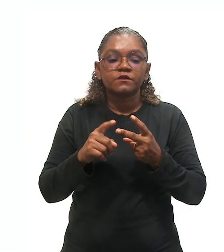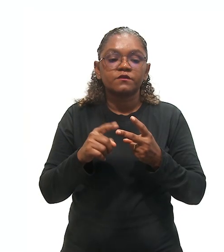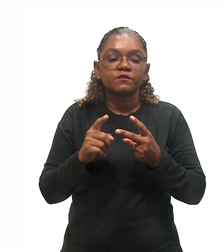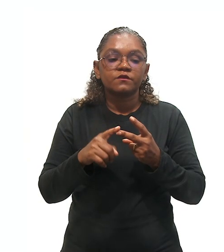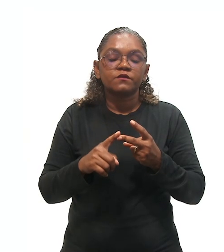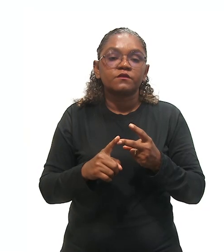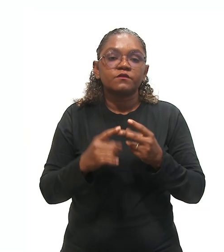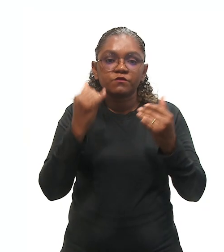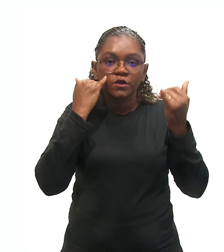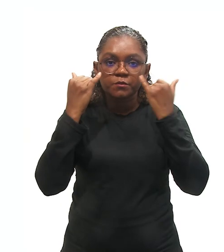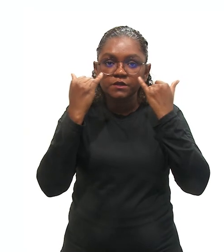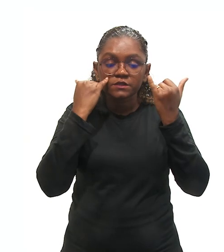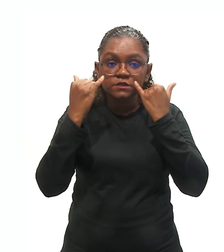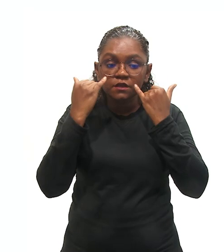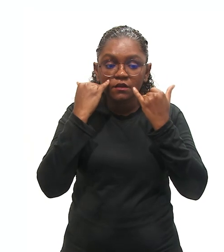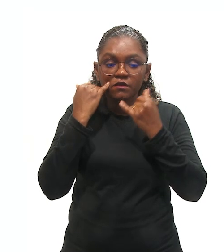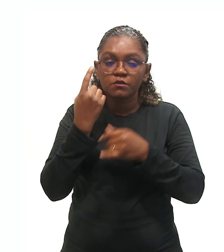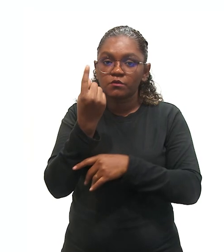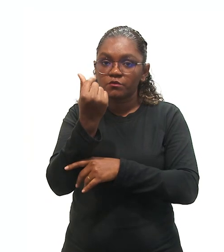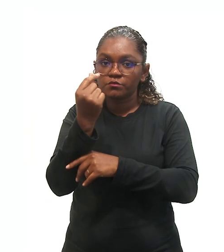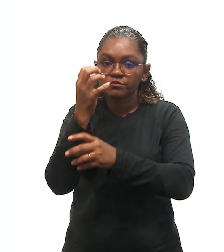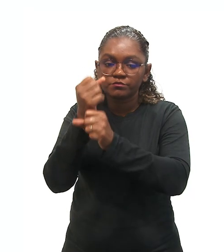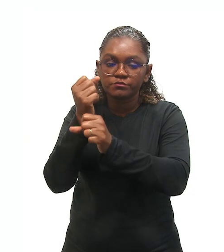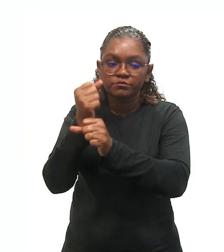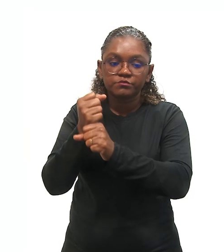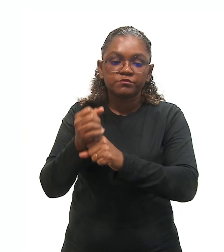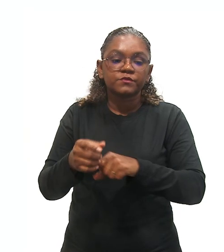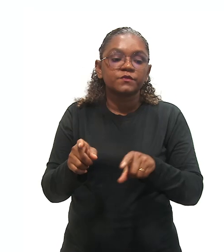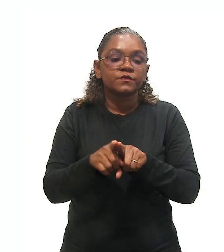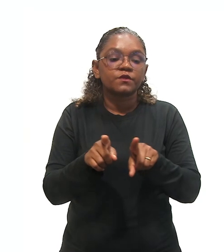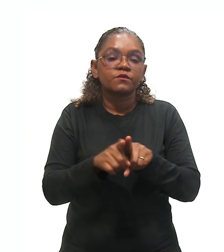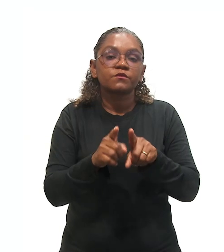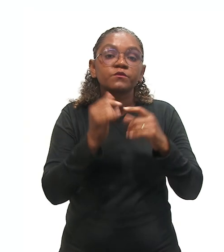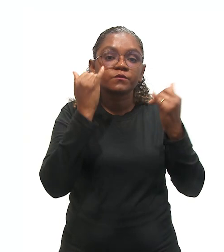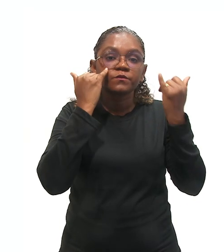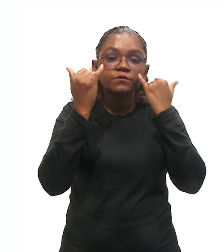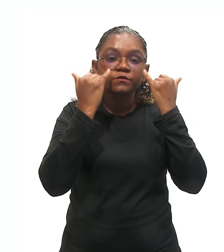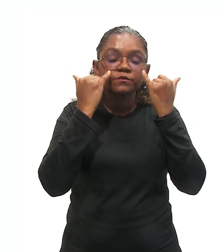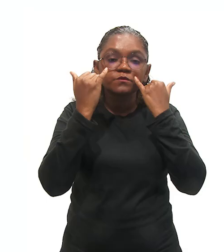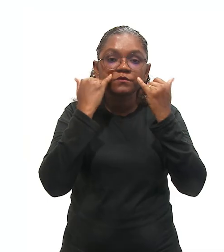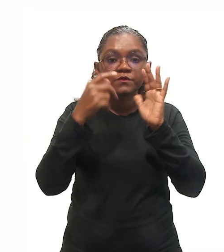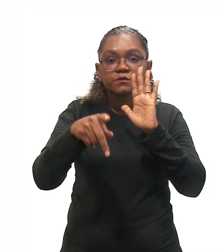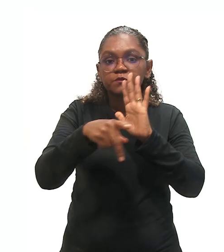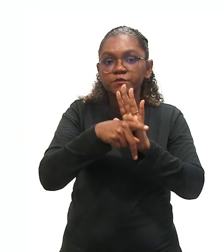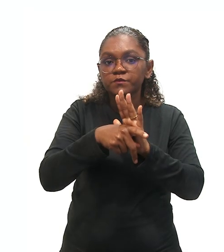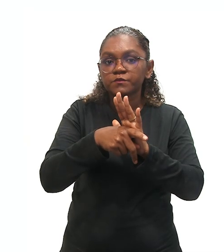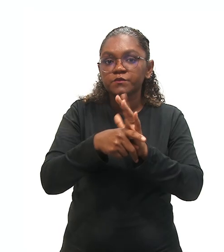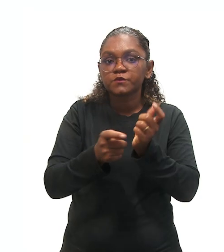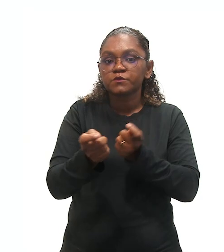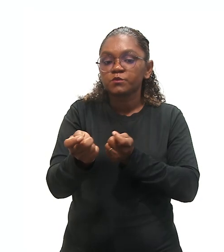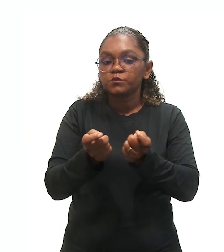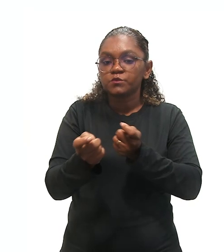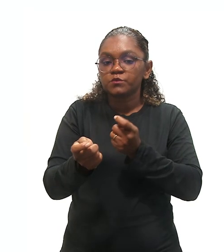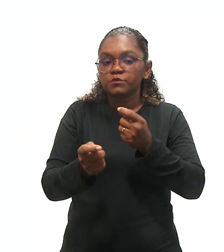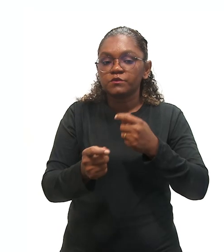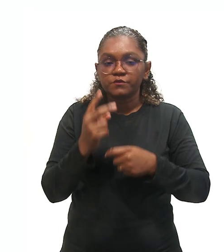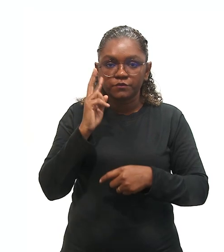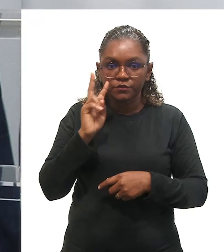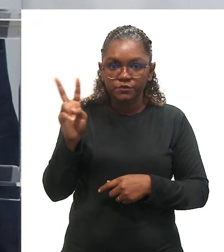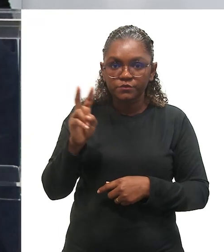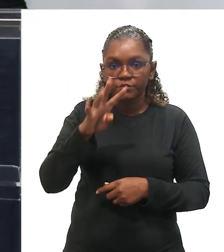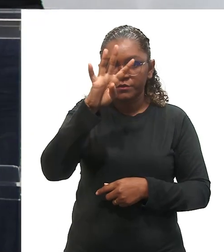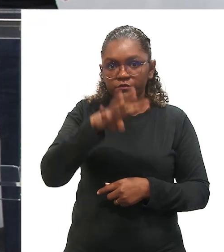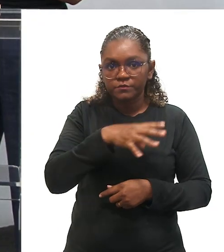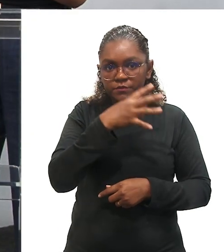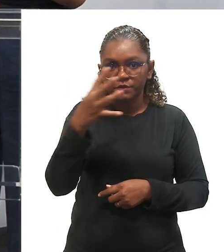informação de natureza orçamentária e as informações de naturezas típicas de controle. Lembra